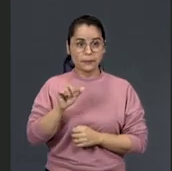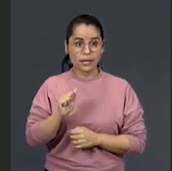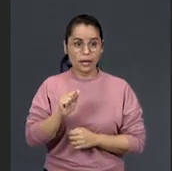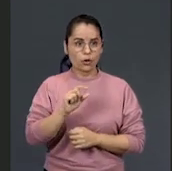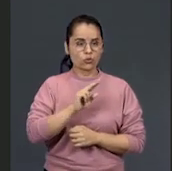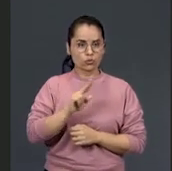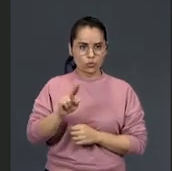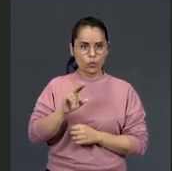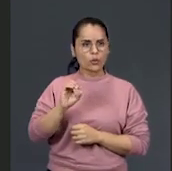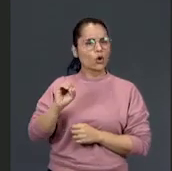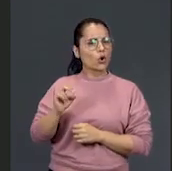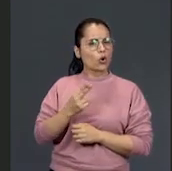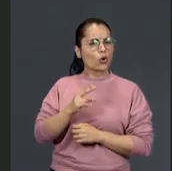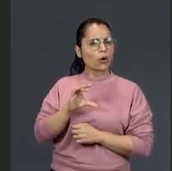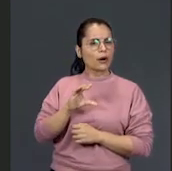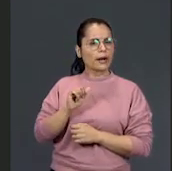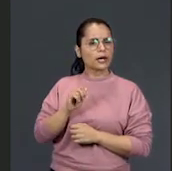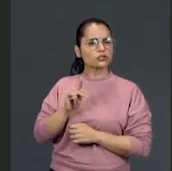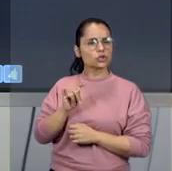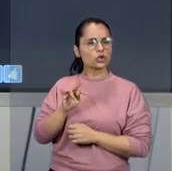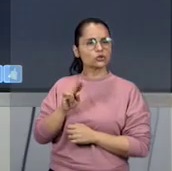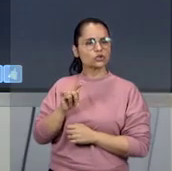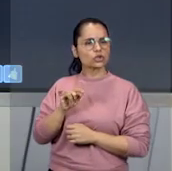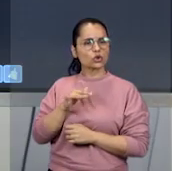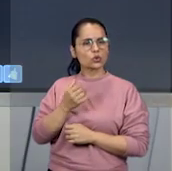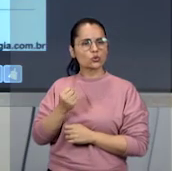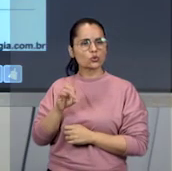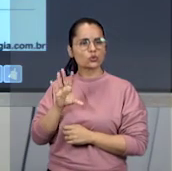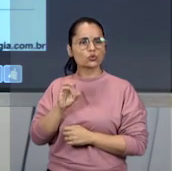nós aí estamos no subfilo vertebrata.